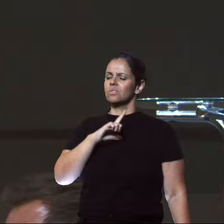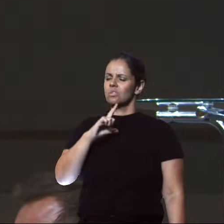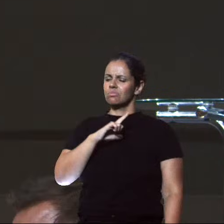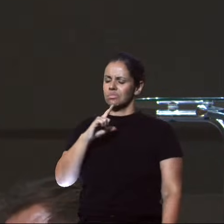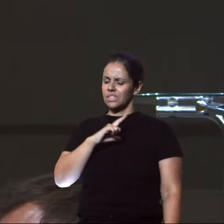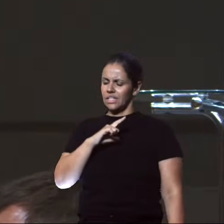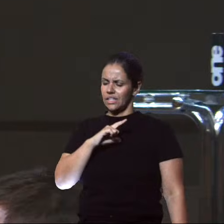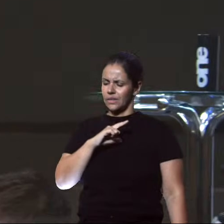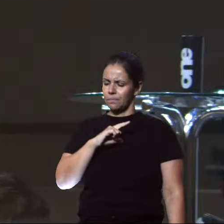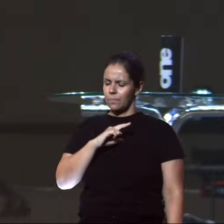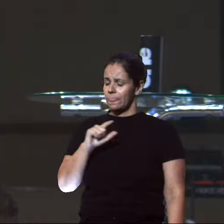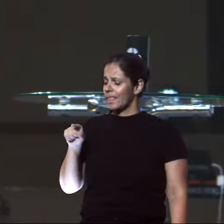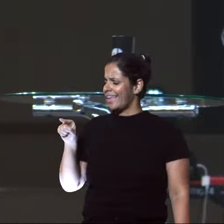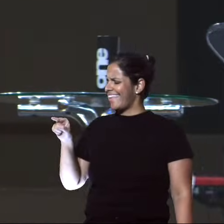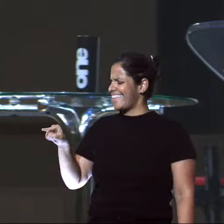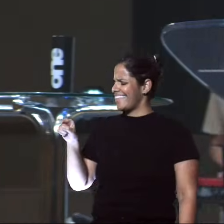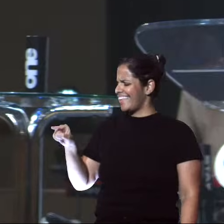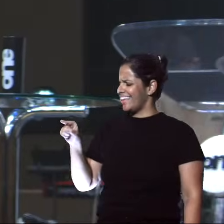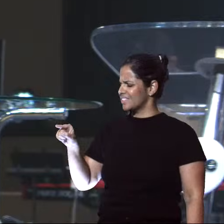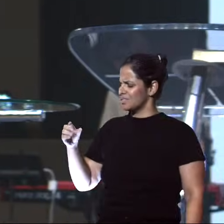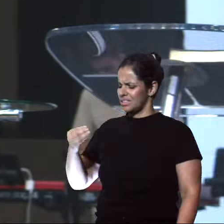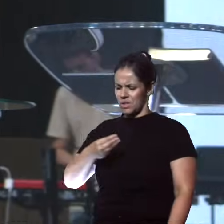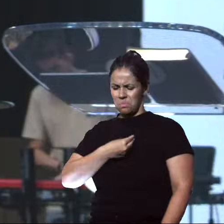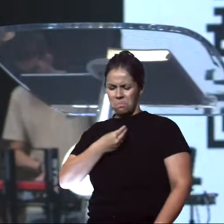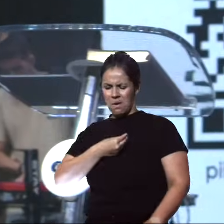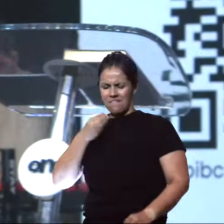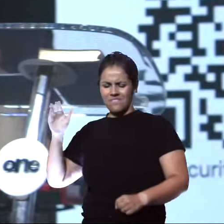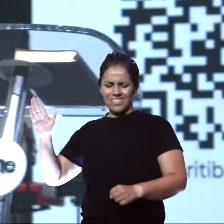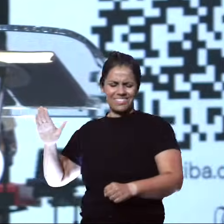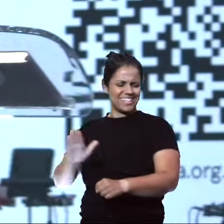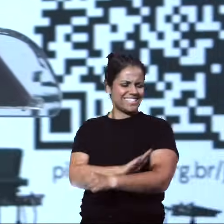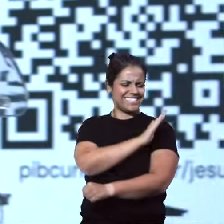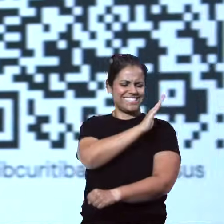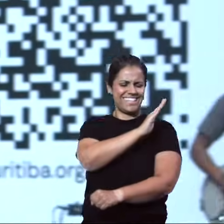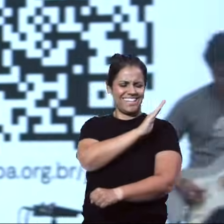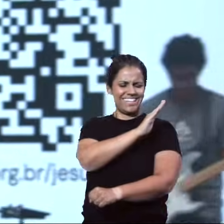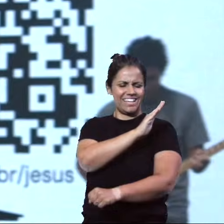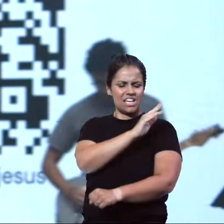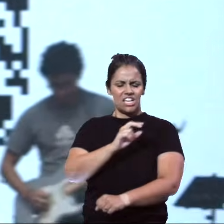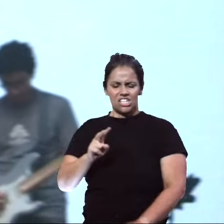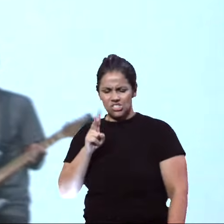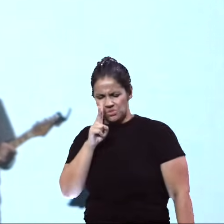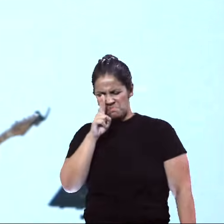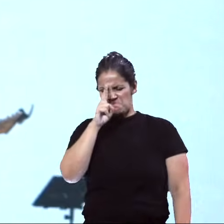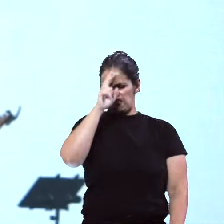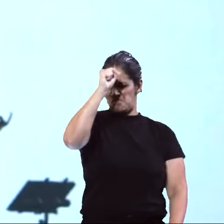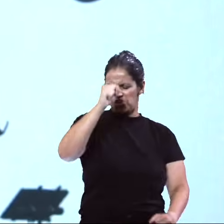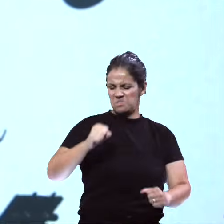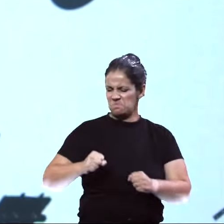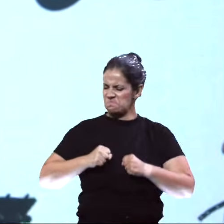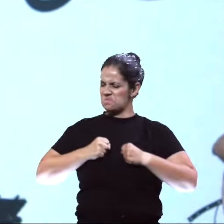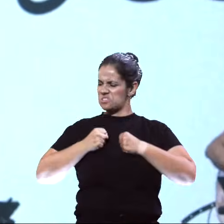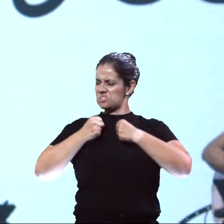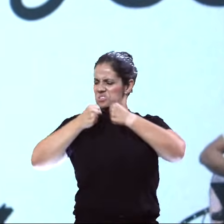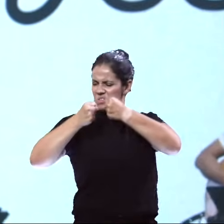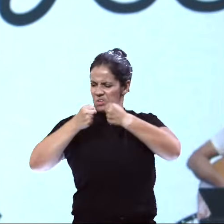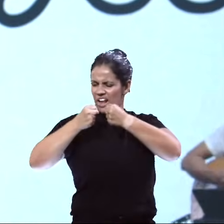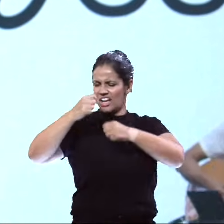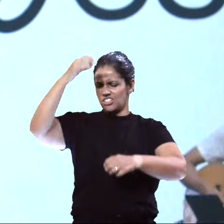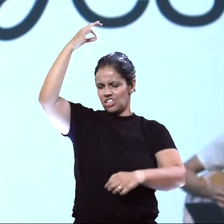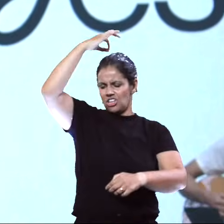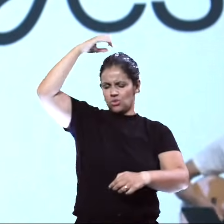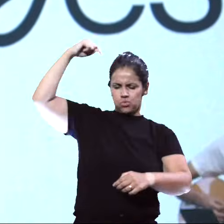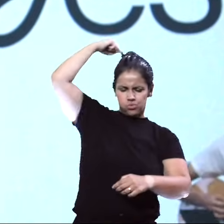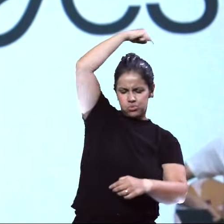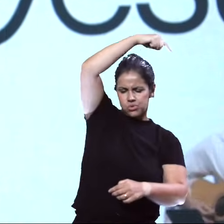mesmos, mas para que eles vivam uma vida cheia, Pai, da intrepidez que nós temos no Senhor, cheias do Teu Espírito, cheia do Teu poder.